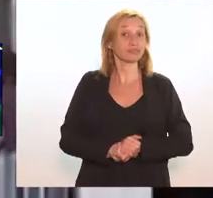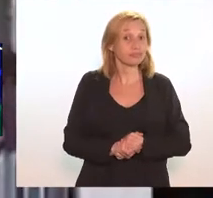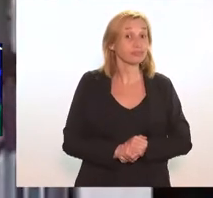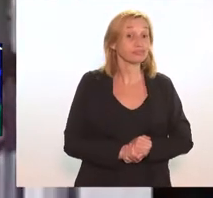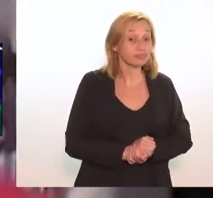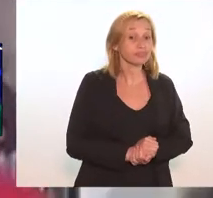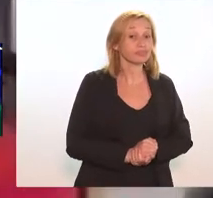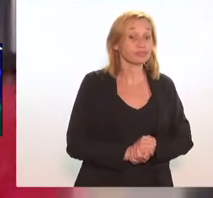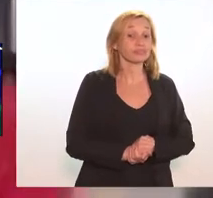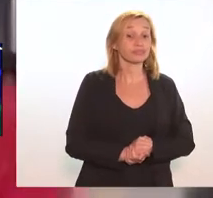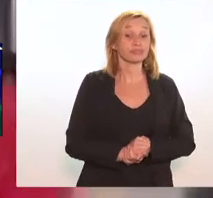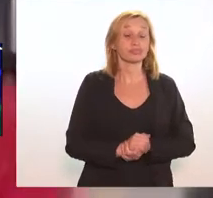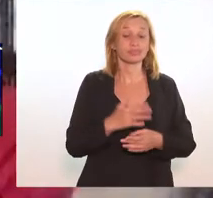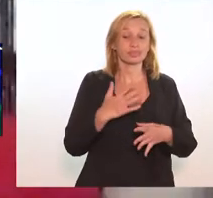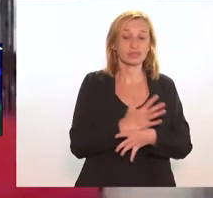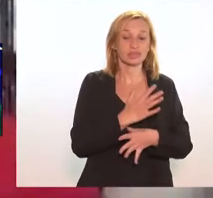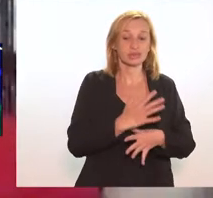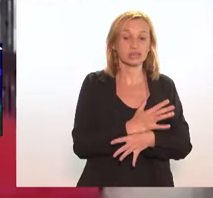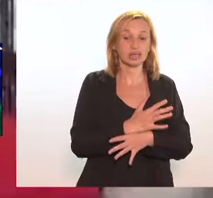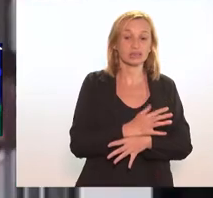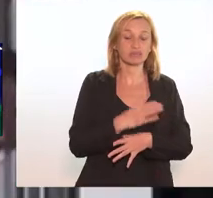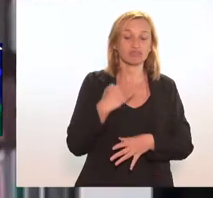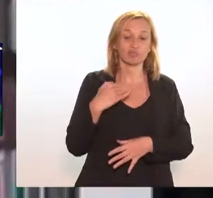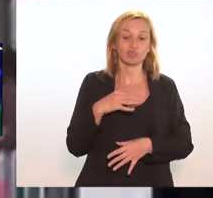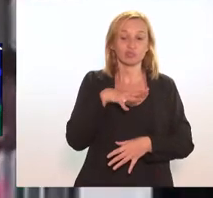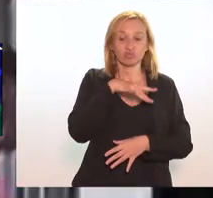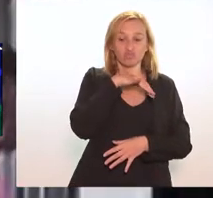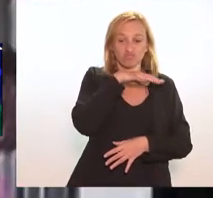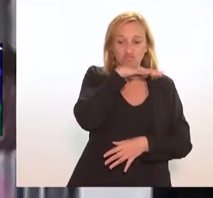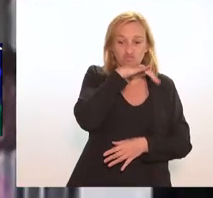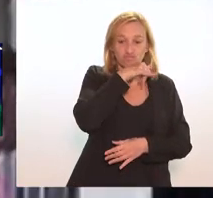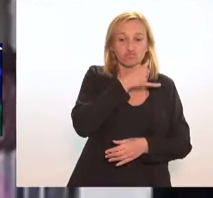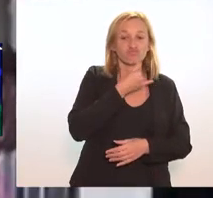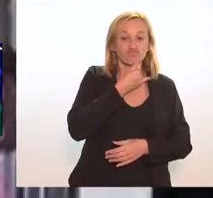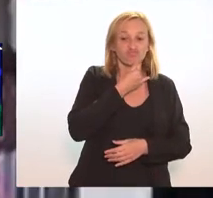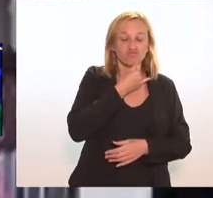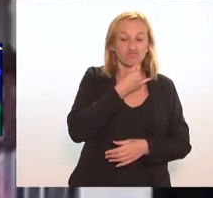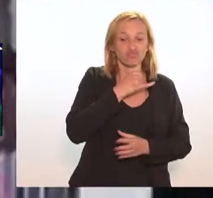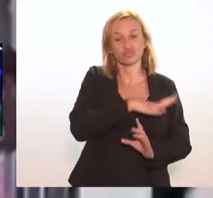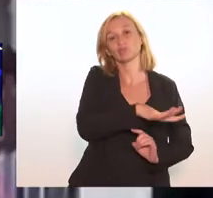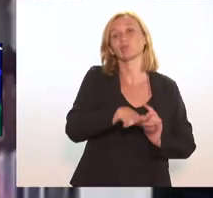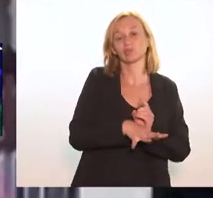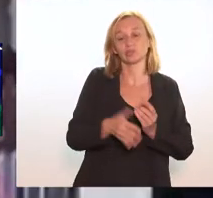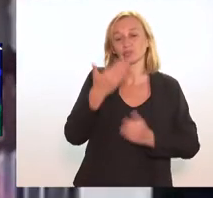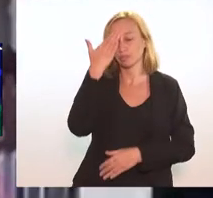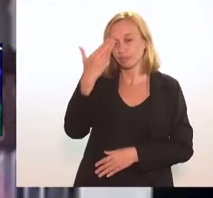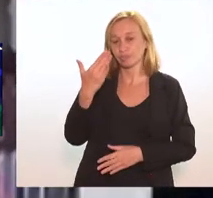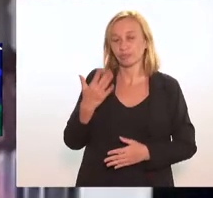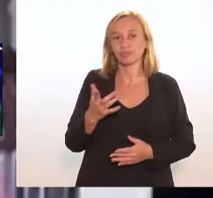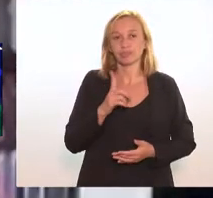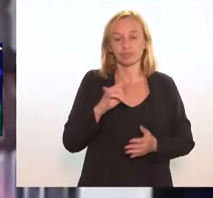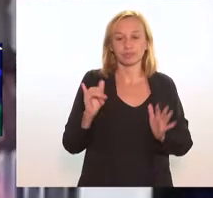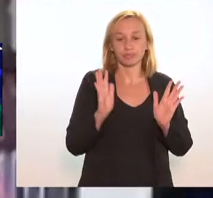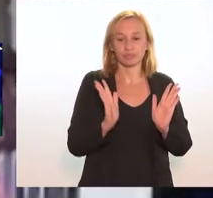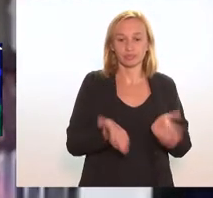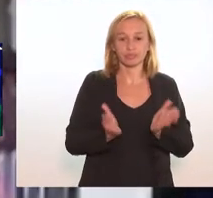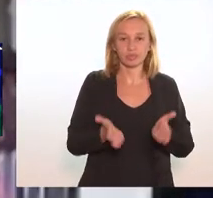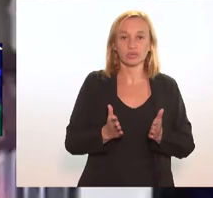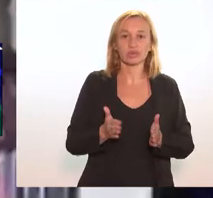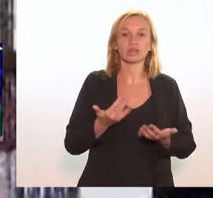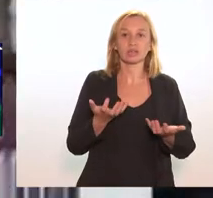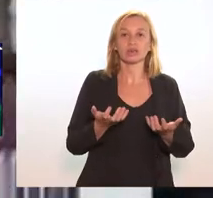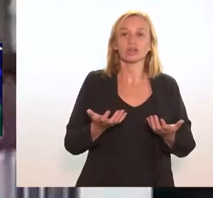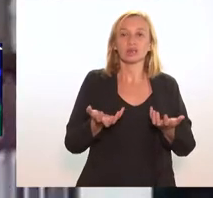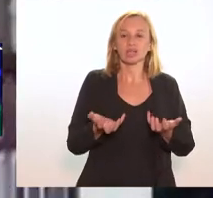nossa cidade numa verdadeira tragédia social. Muito obrigado, eram minhas considerações por hoje. Pretendo desenvolver